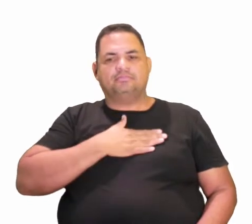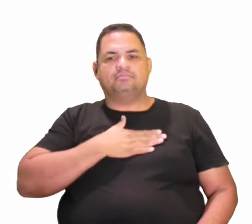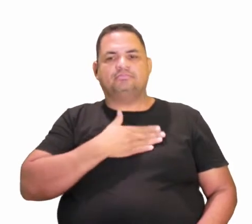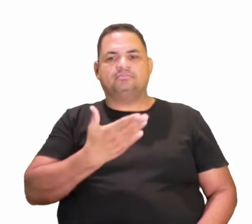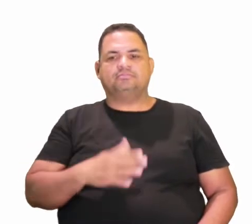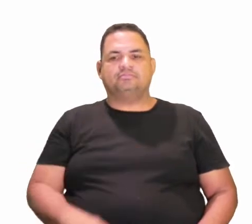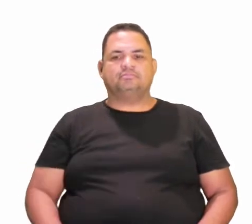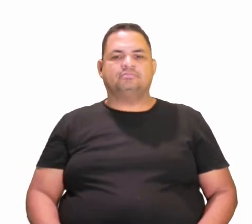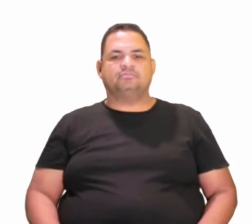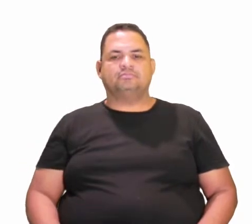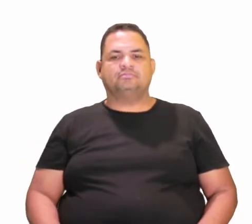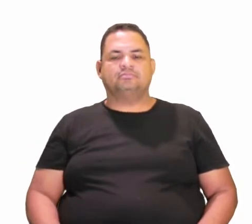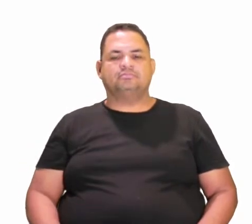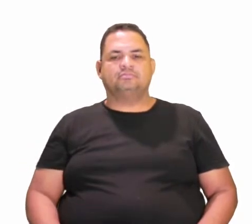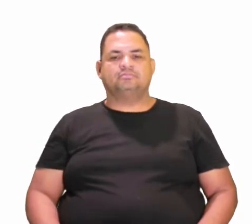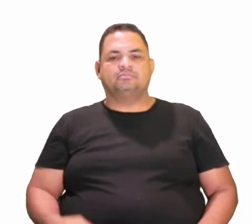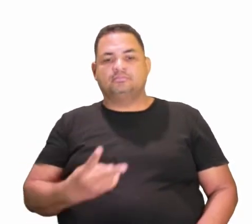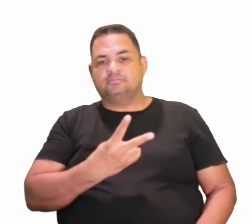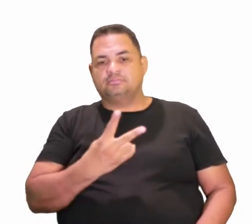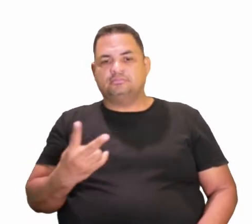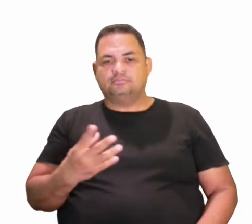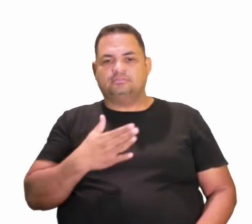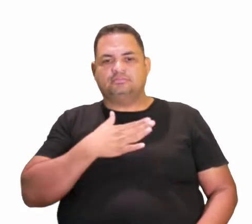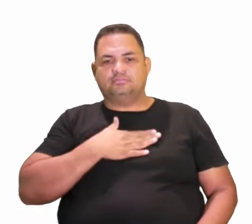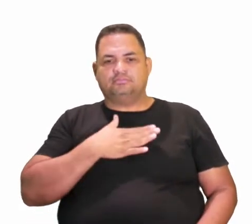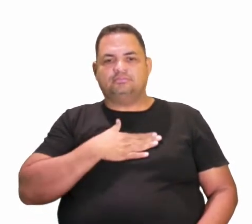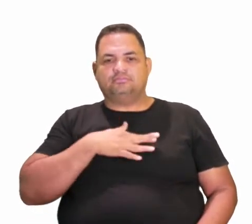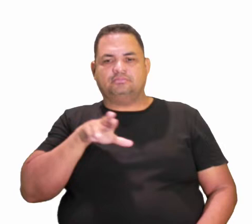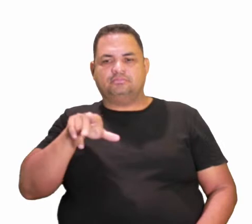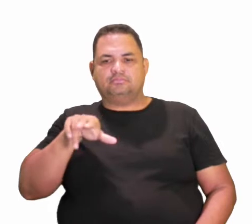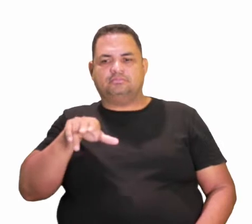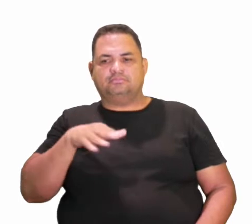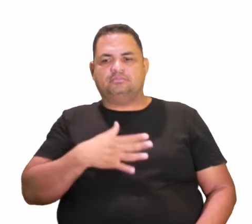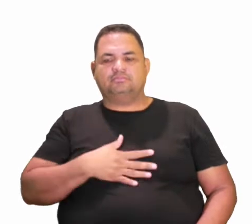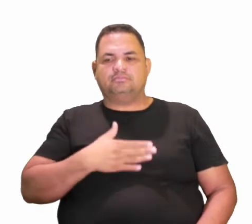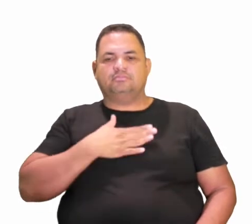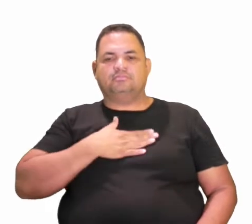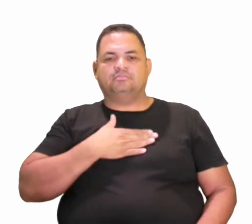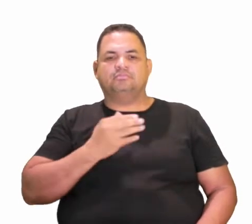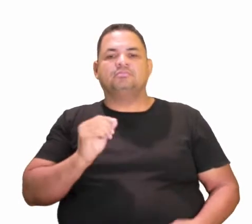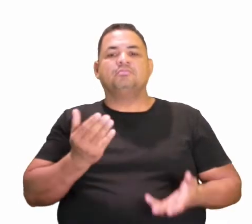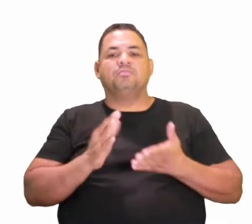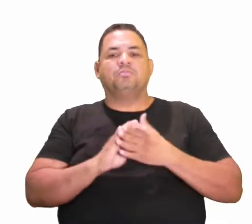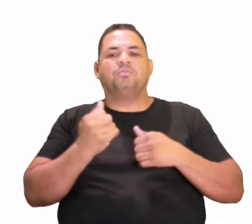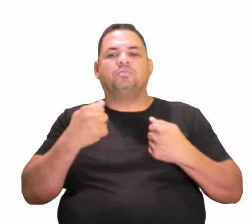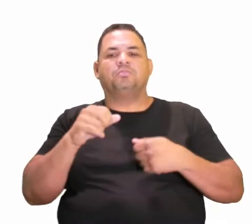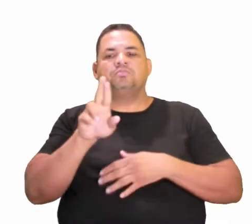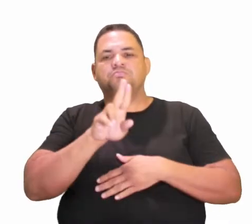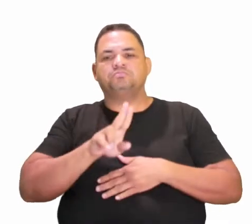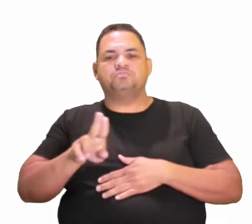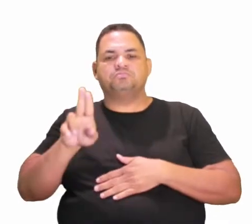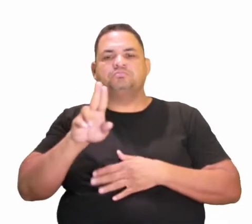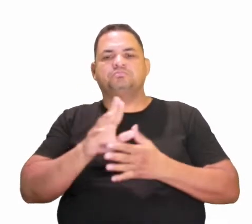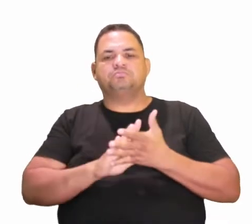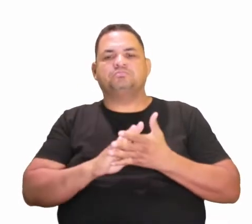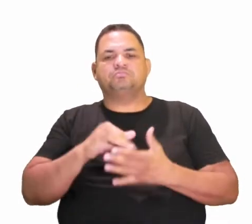my siblings. Estes são os meus irmãos. Eu posso usar a palavra siblings para falar de irmãos no